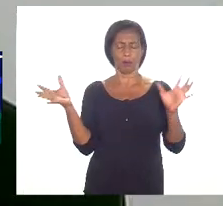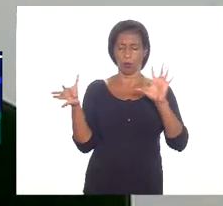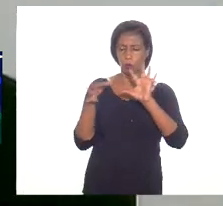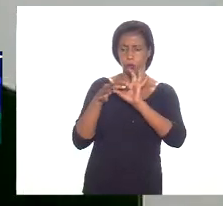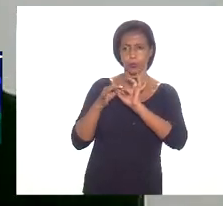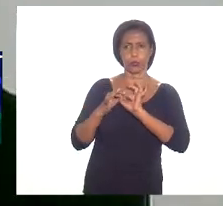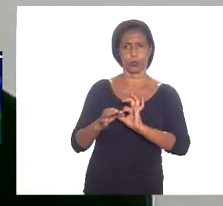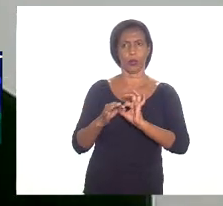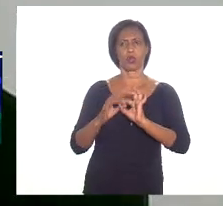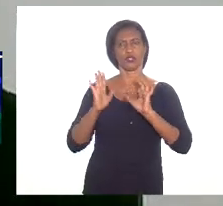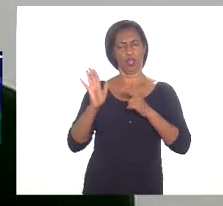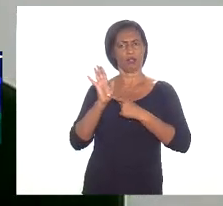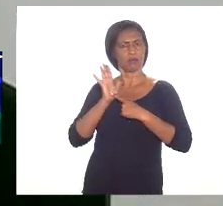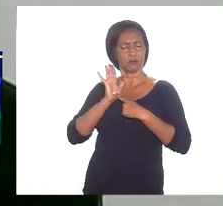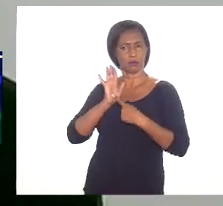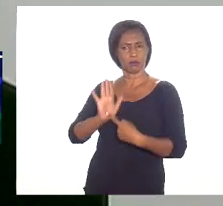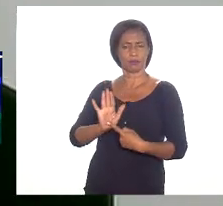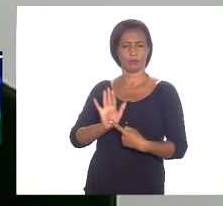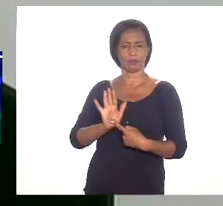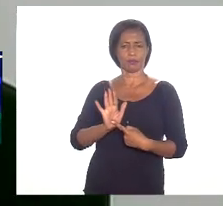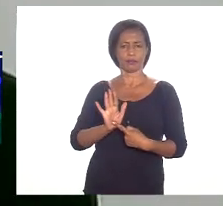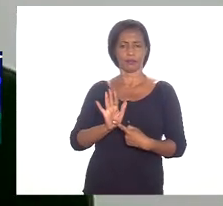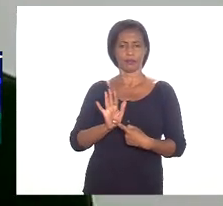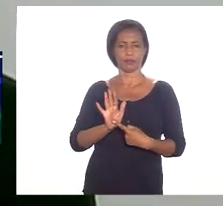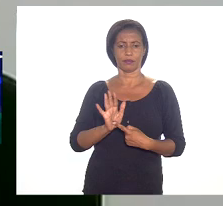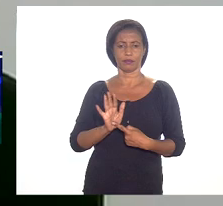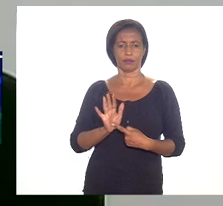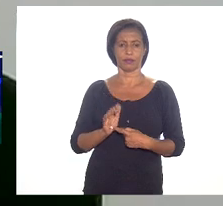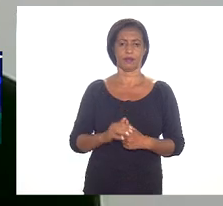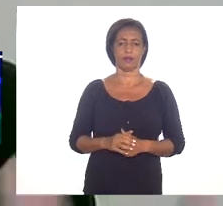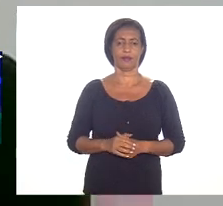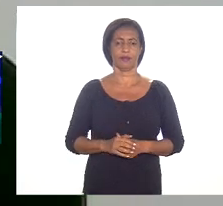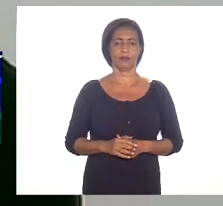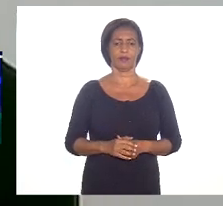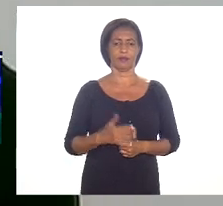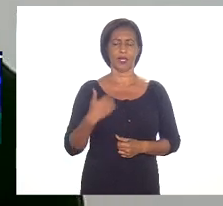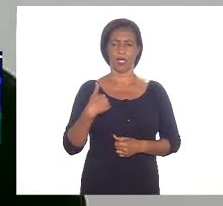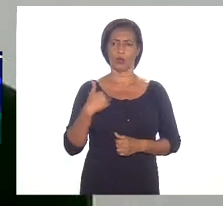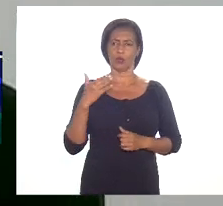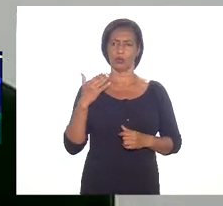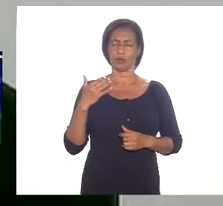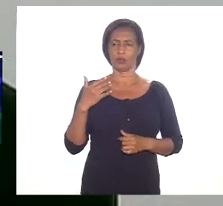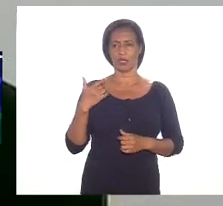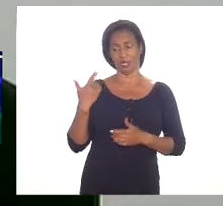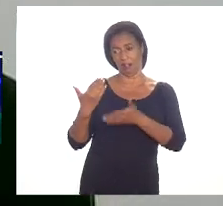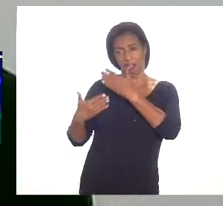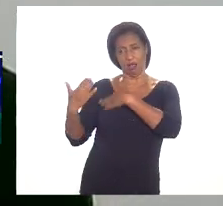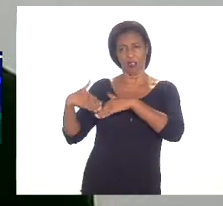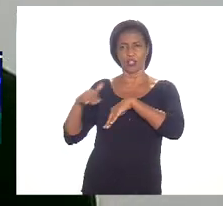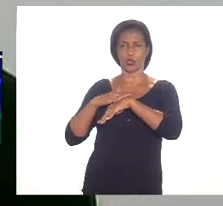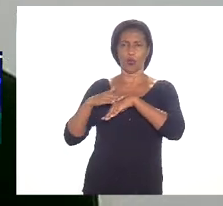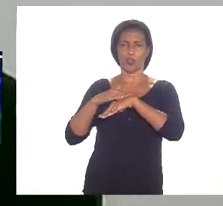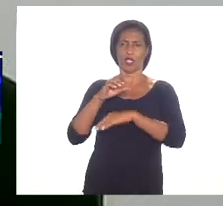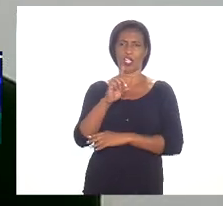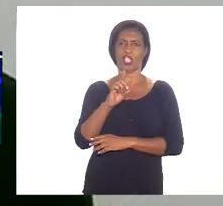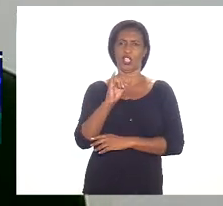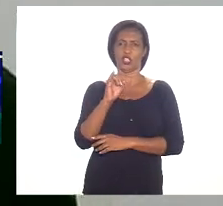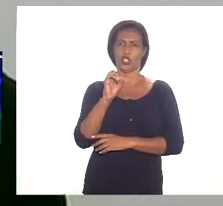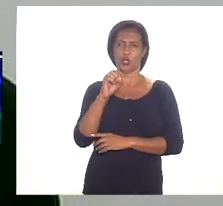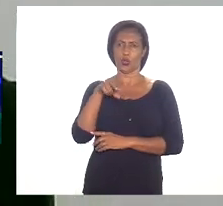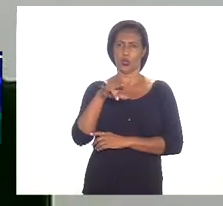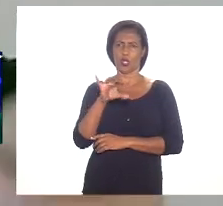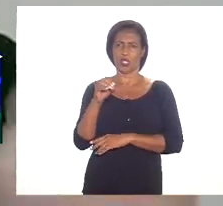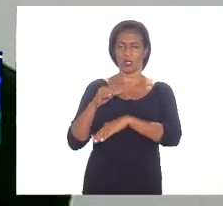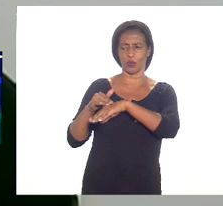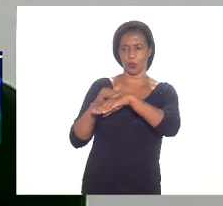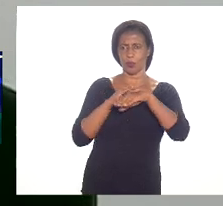é a foi apresentado e deveria ser anexado enfim eu tentei falar agora poder estar dizendo isso ruins e não conseguir